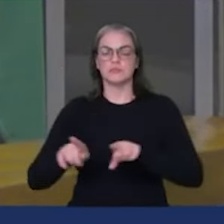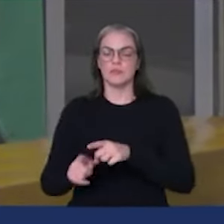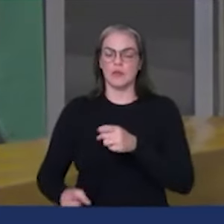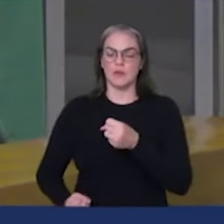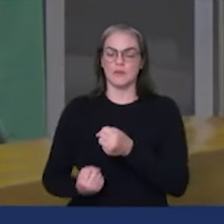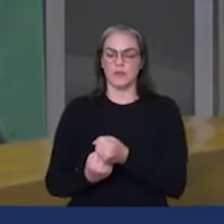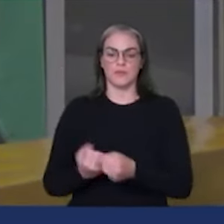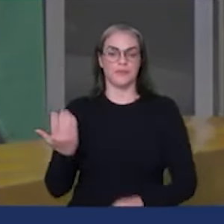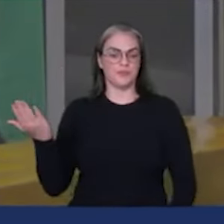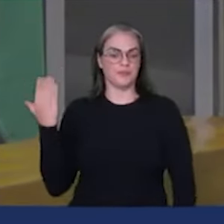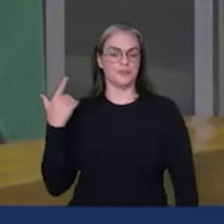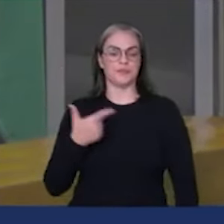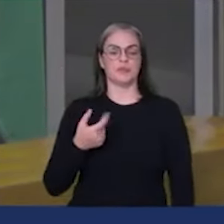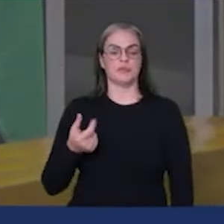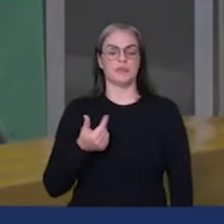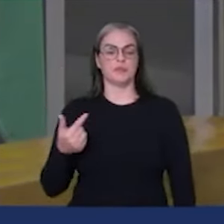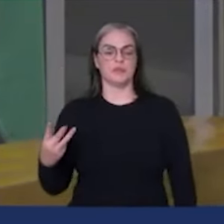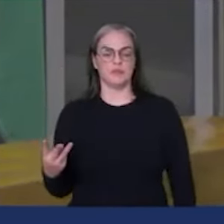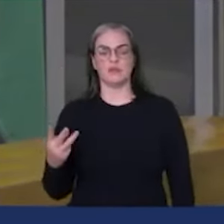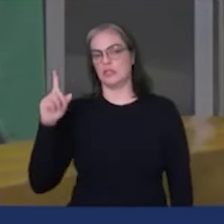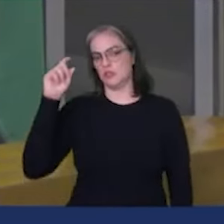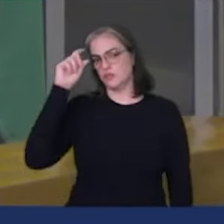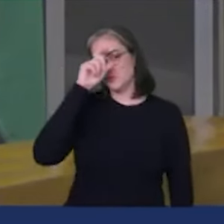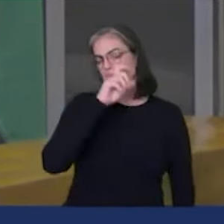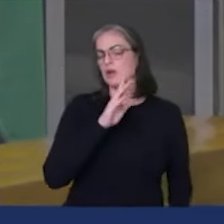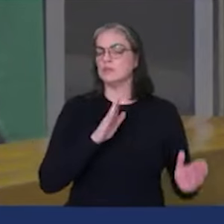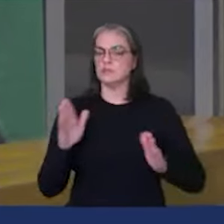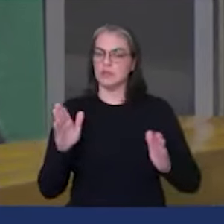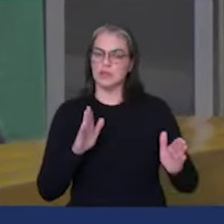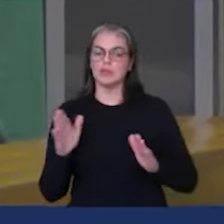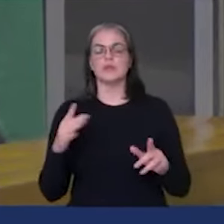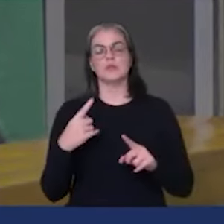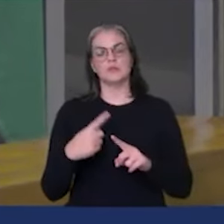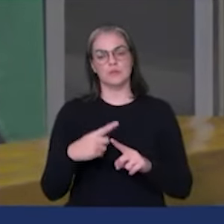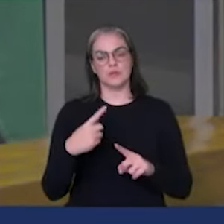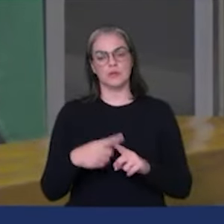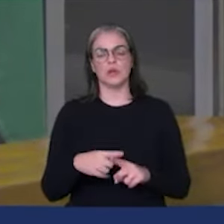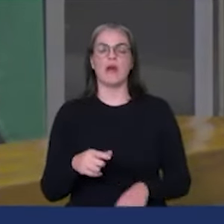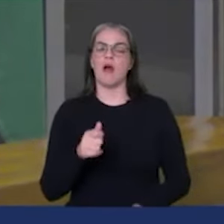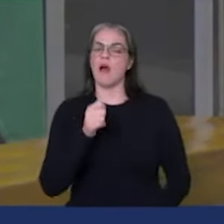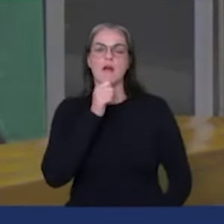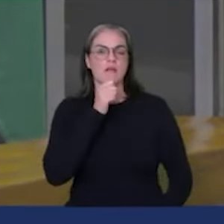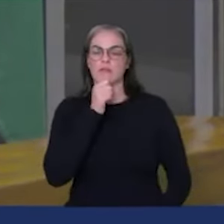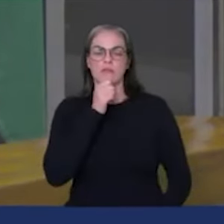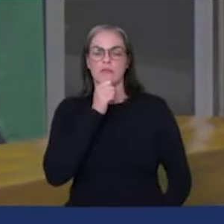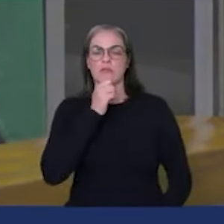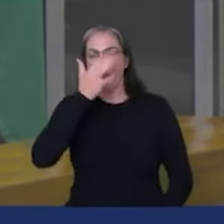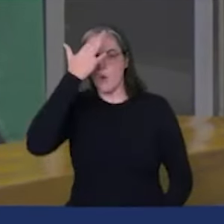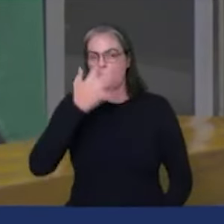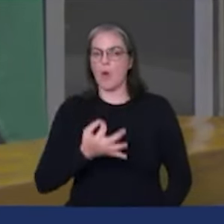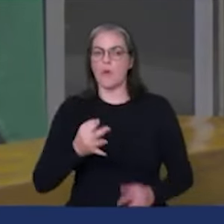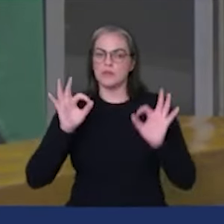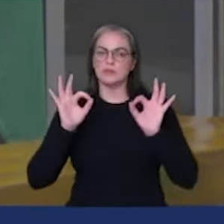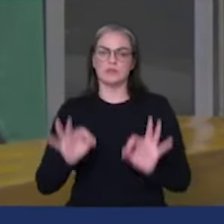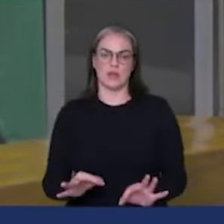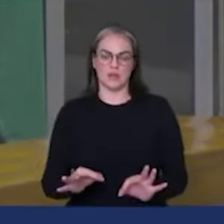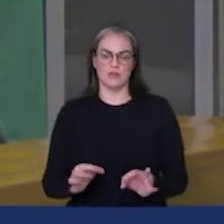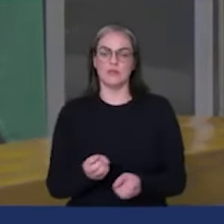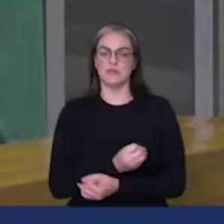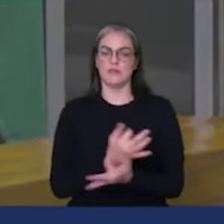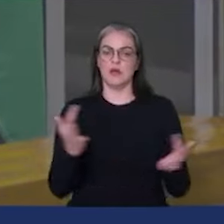tempos nebulosos para o TDAH. Por ser um transtorno ainda mal compreendido, muitas pessoas neurotípicas, ou